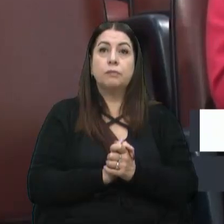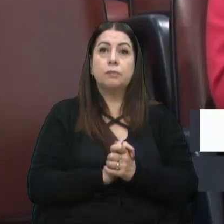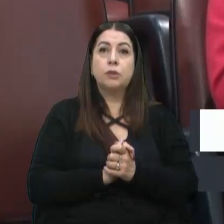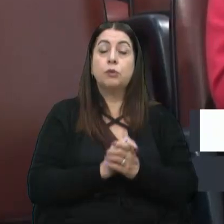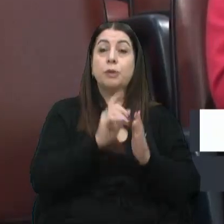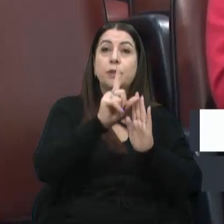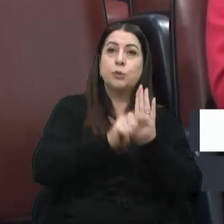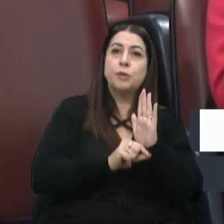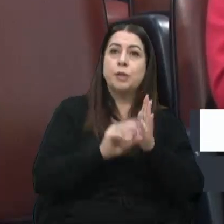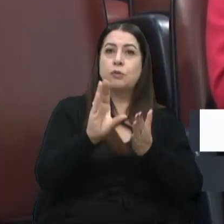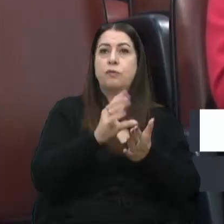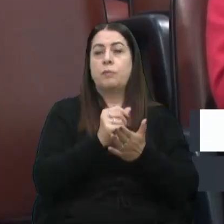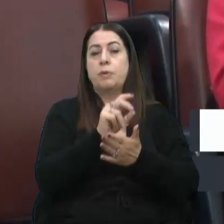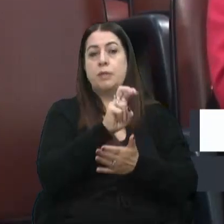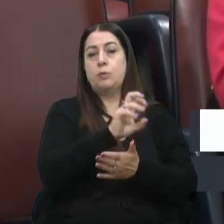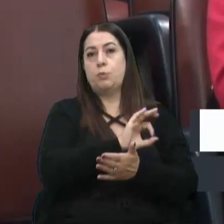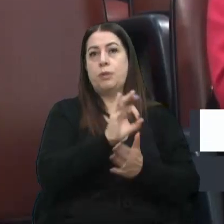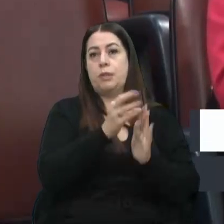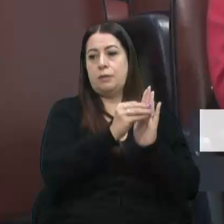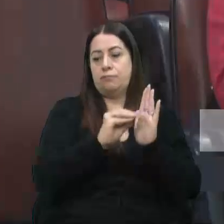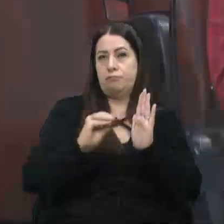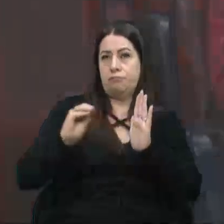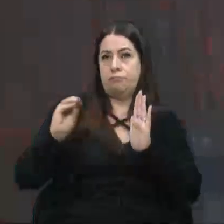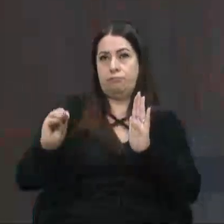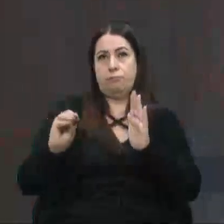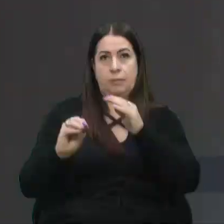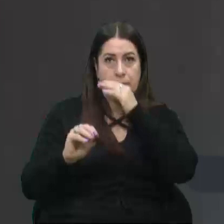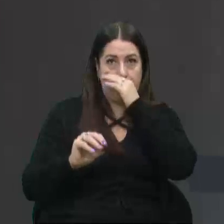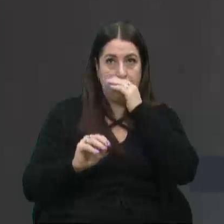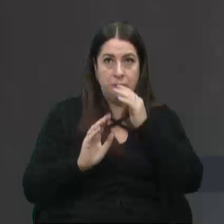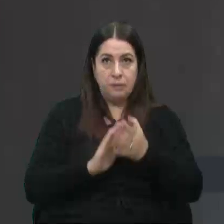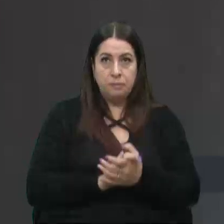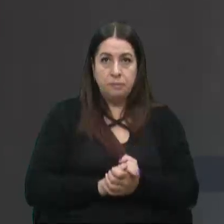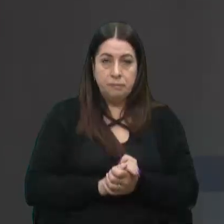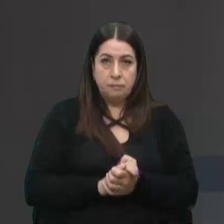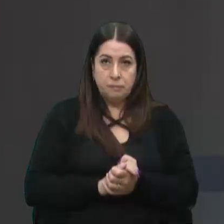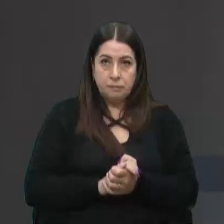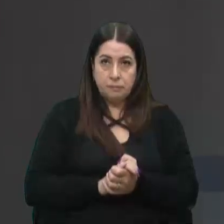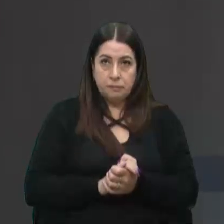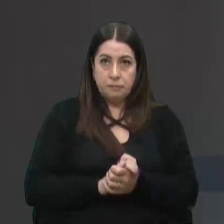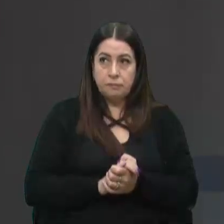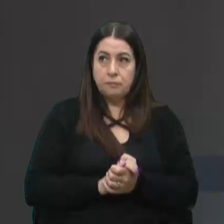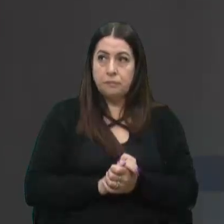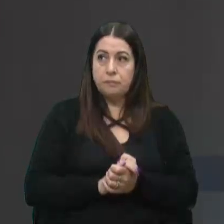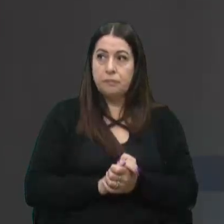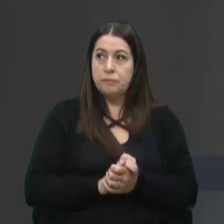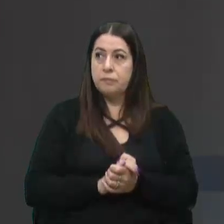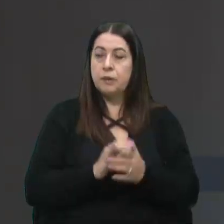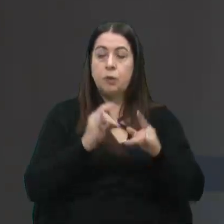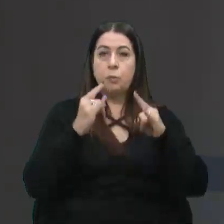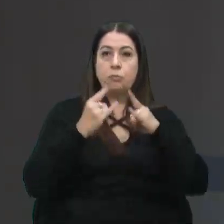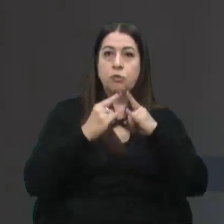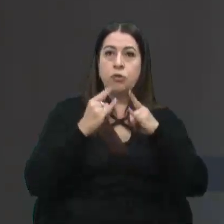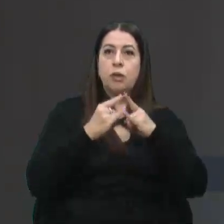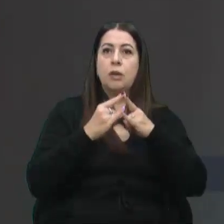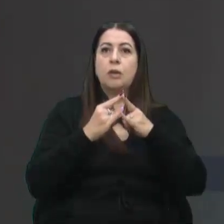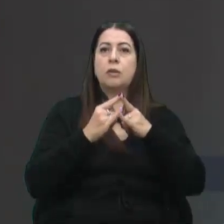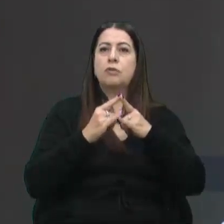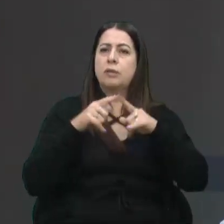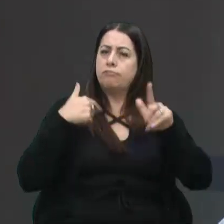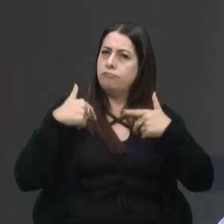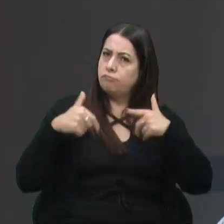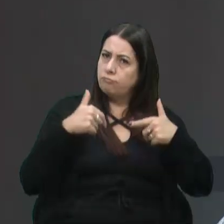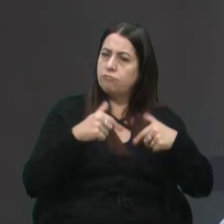sobre essa redução de verba de 5% ao SENAC e o SENAI. Uma entidade que tanto presta